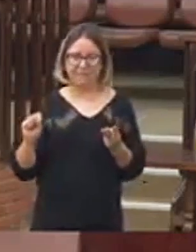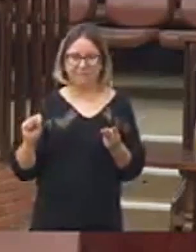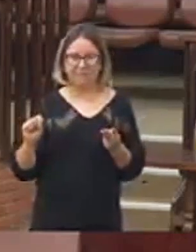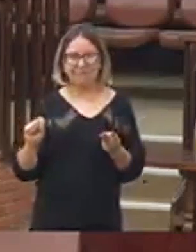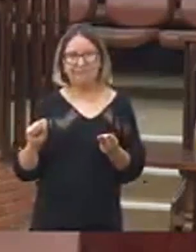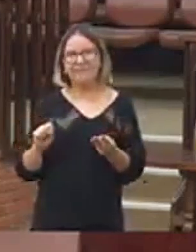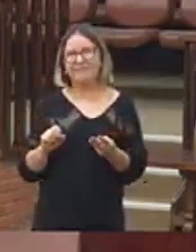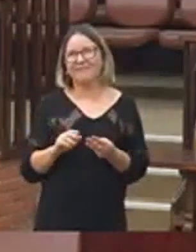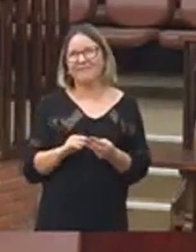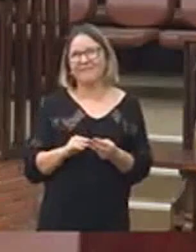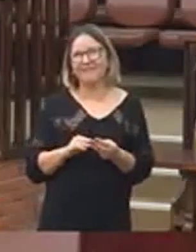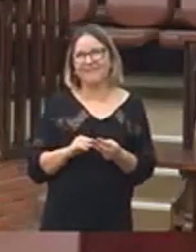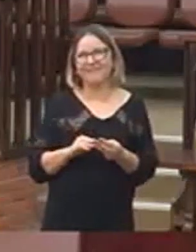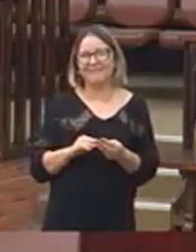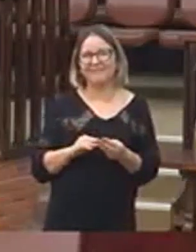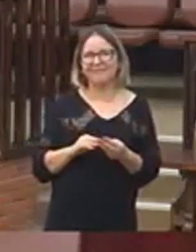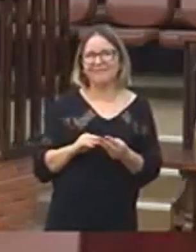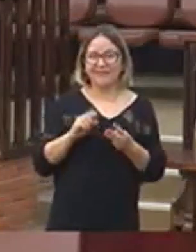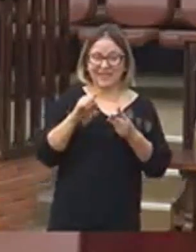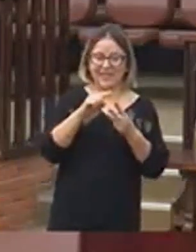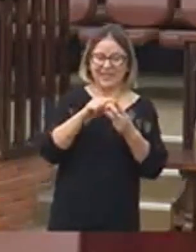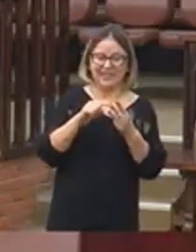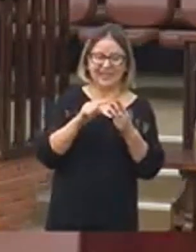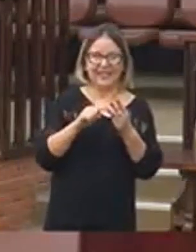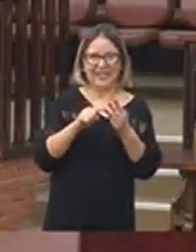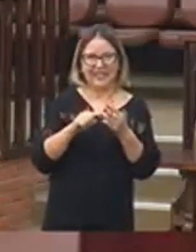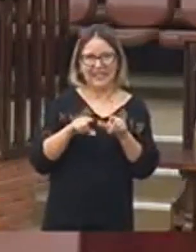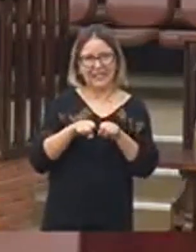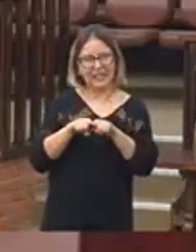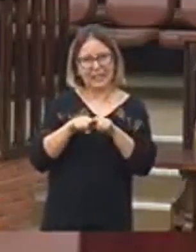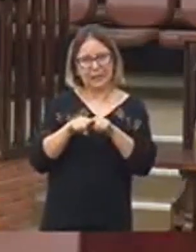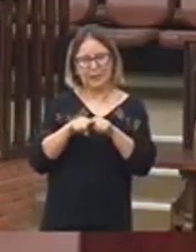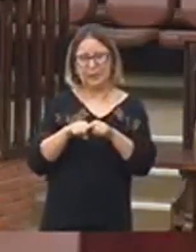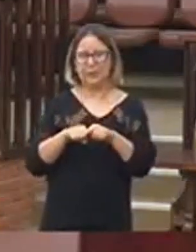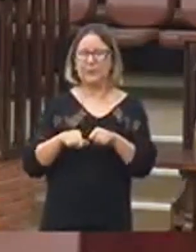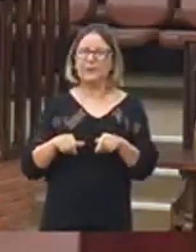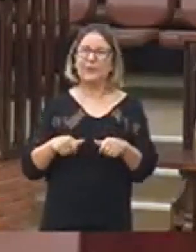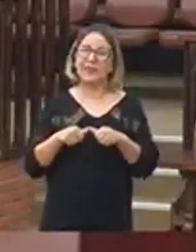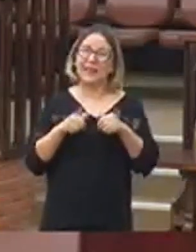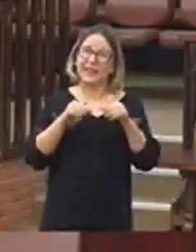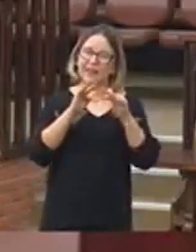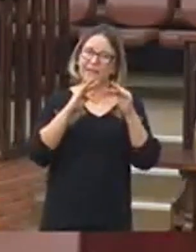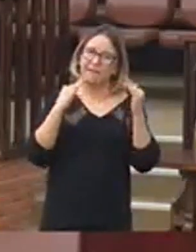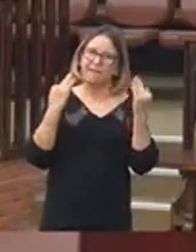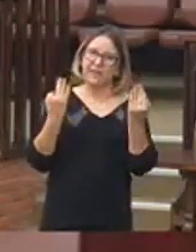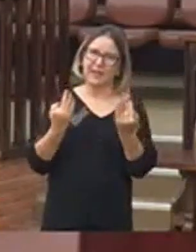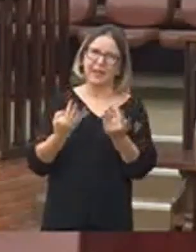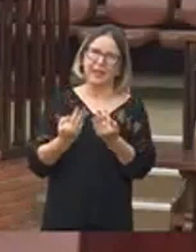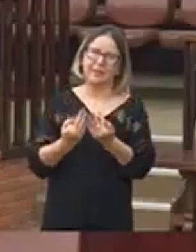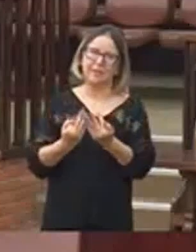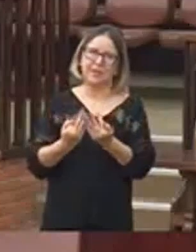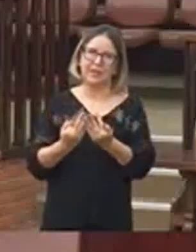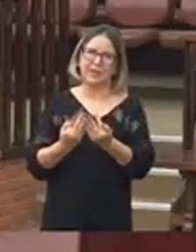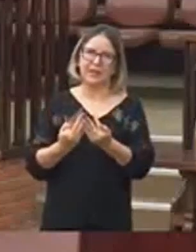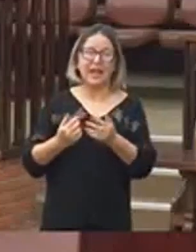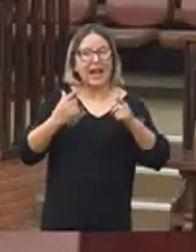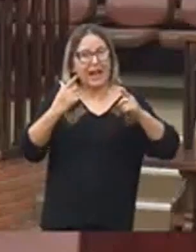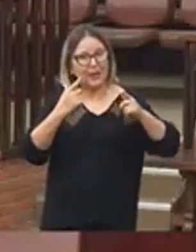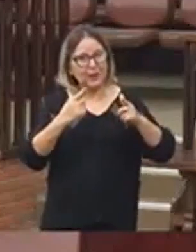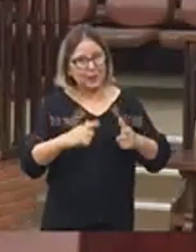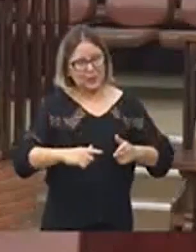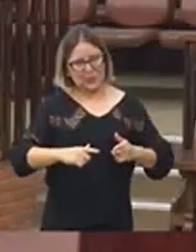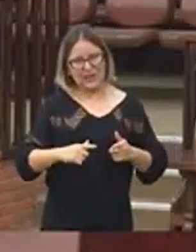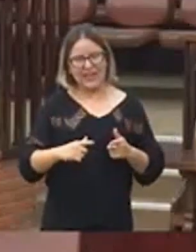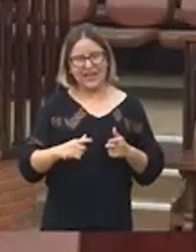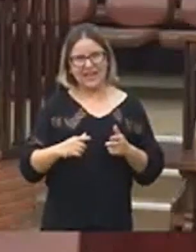eram 3 irmãos. Esta família era um lugar de hospedagem de Jesus